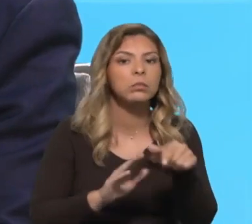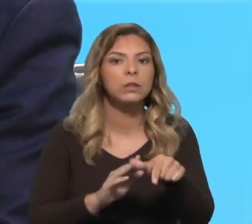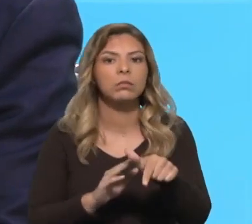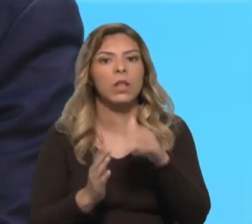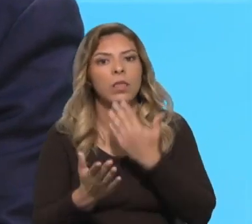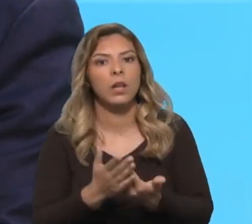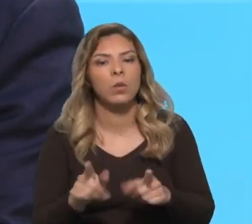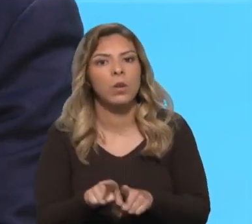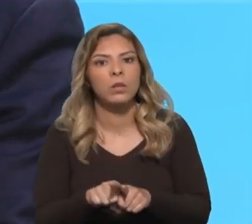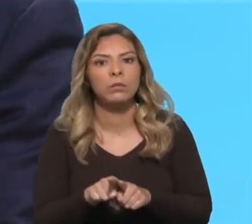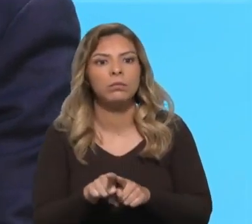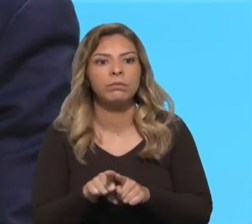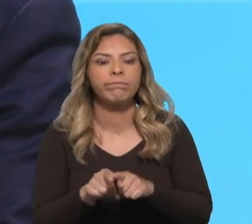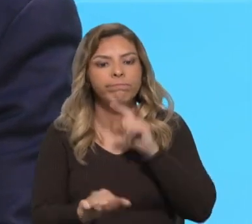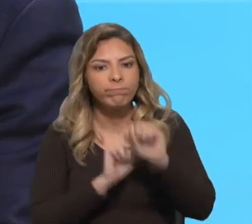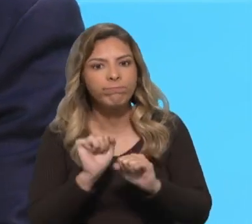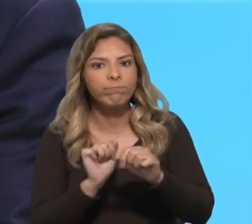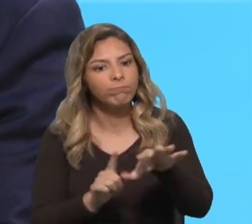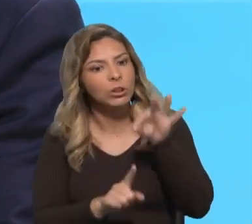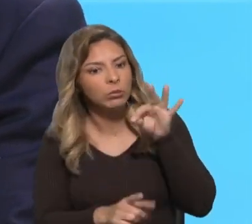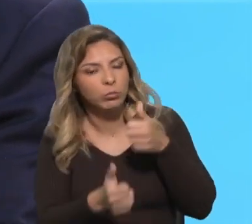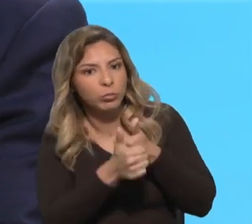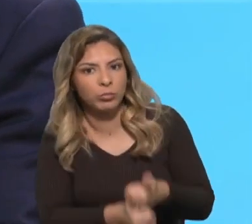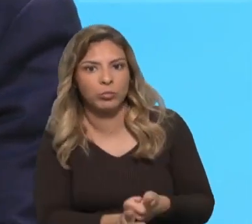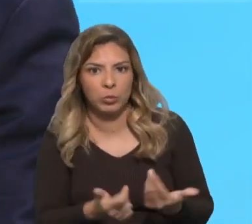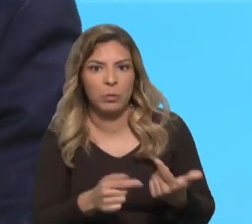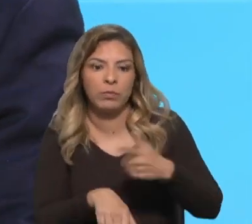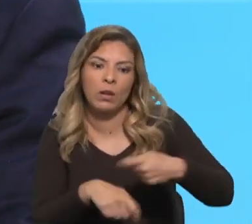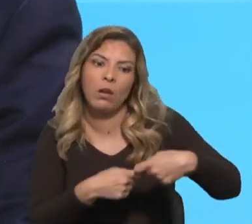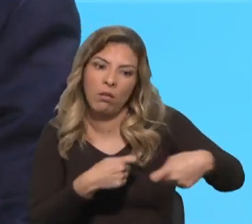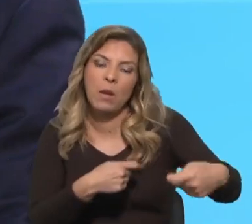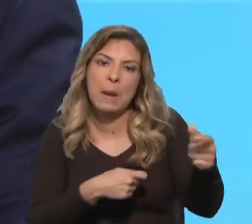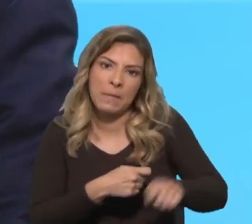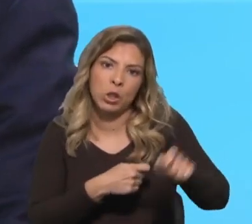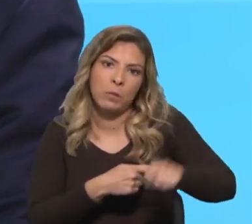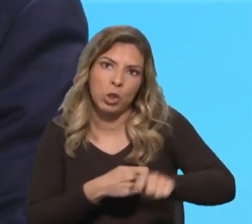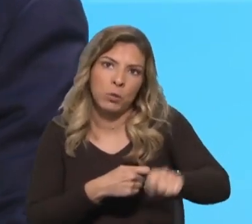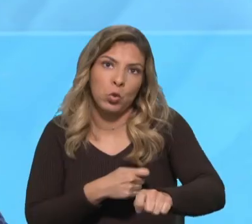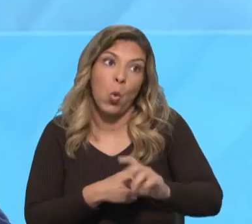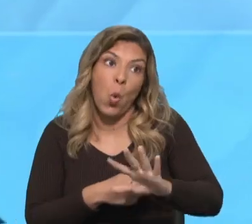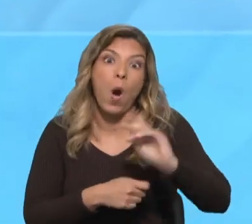que a eleição do Romano Pontífice se pudesse prolongar durante meses ou